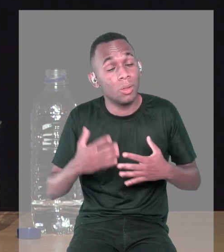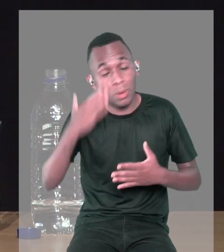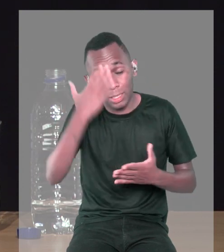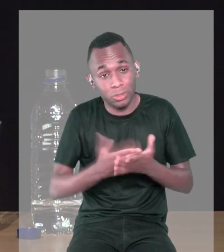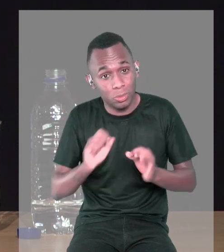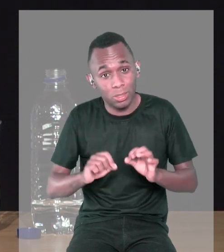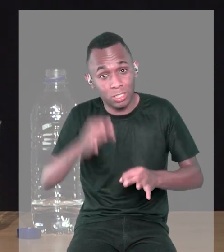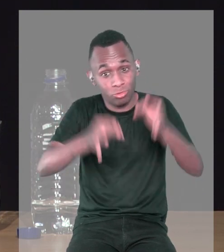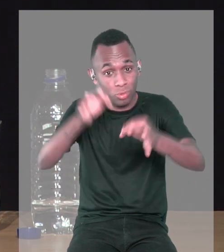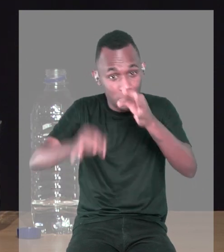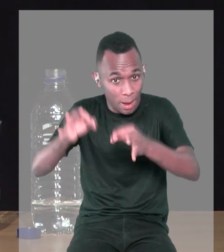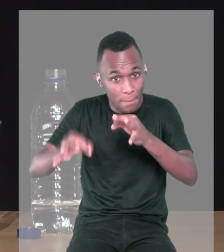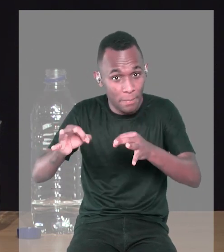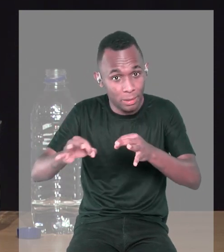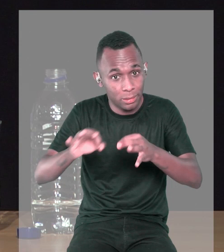juízo é difícil.